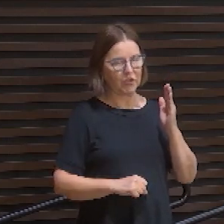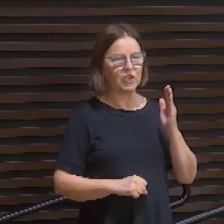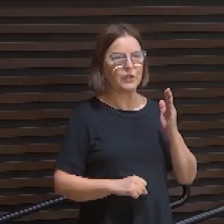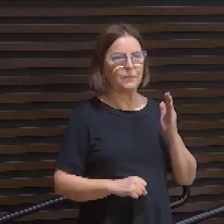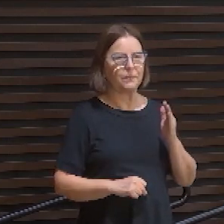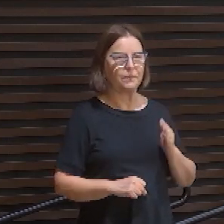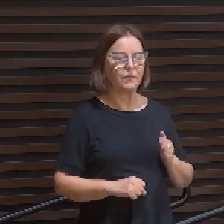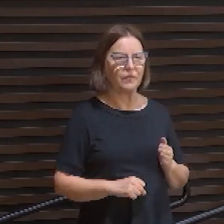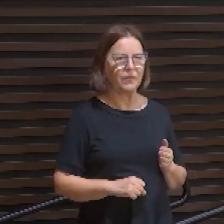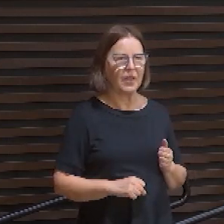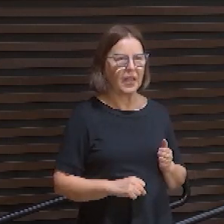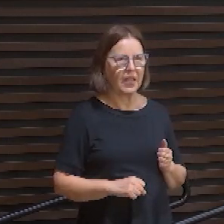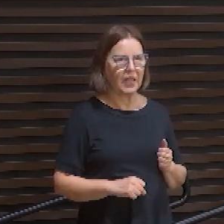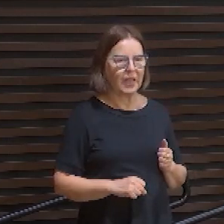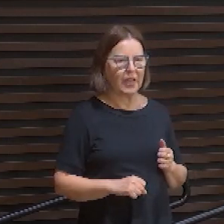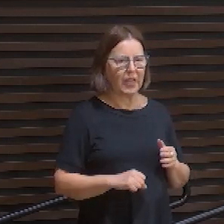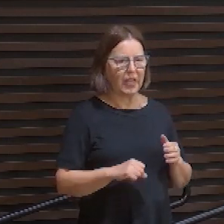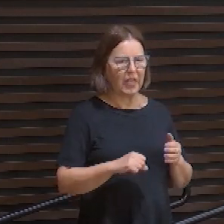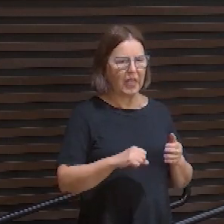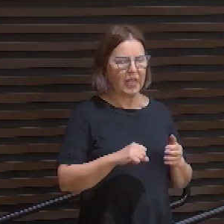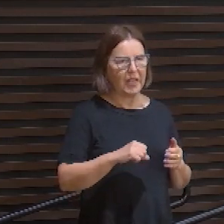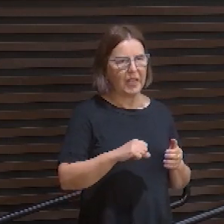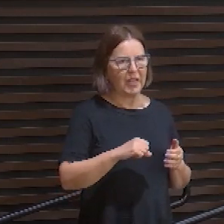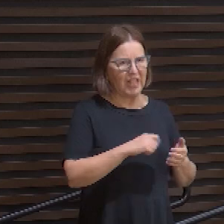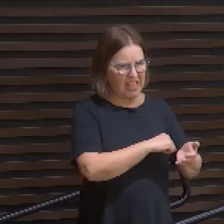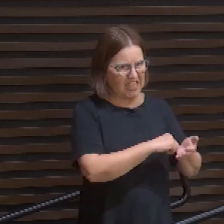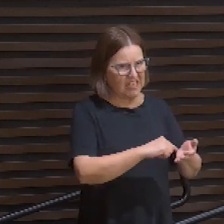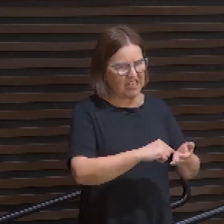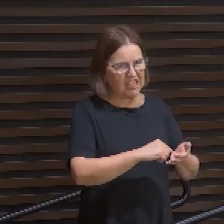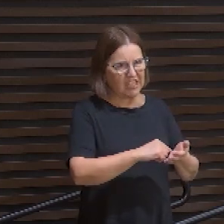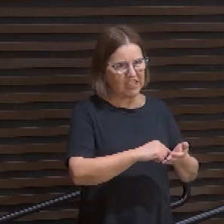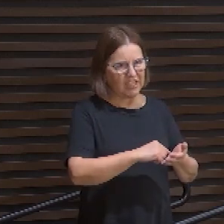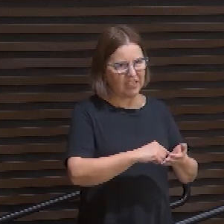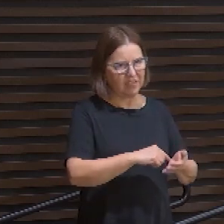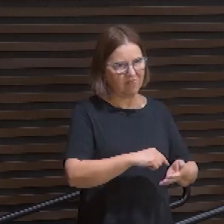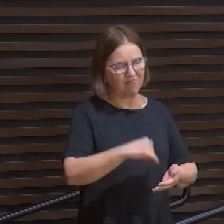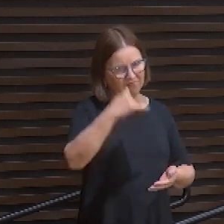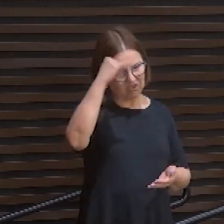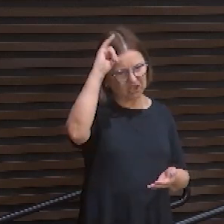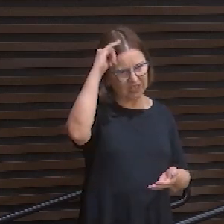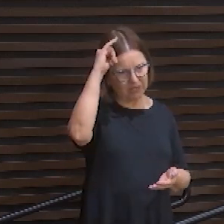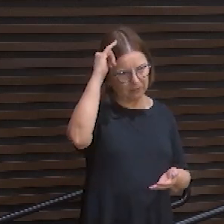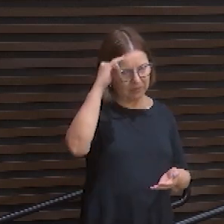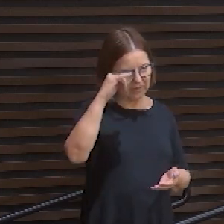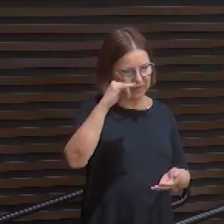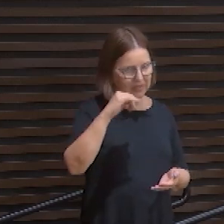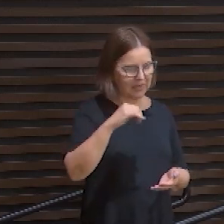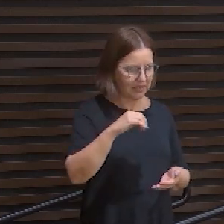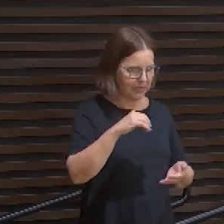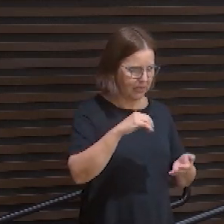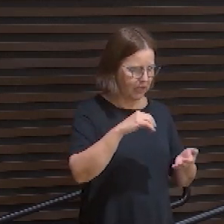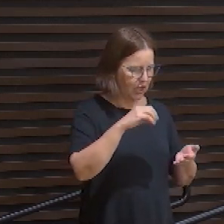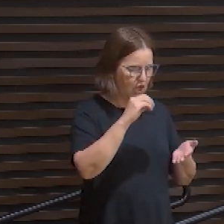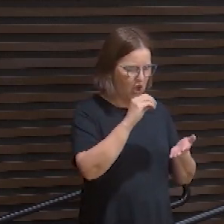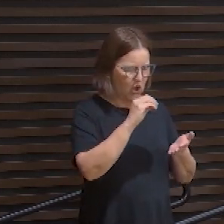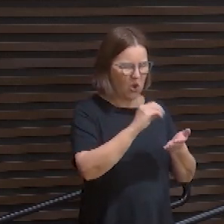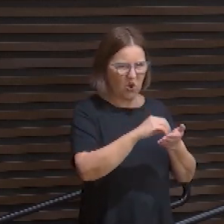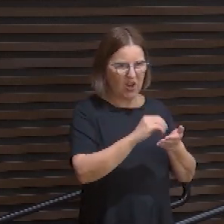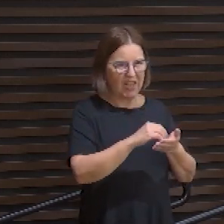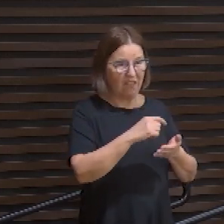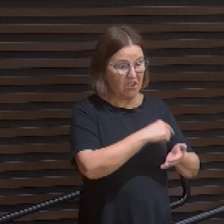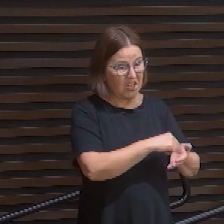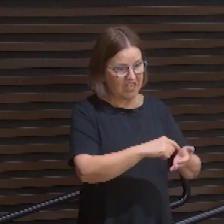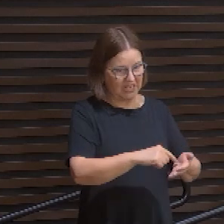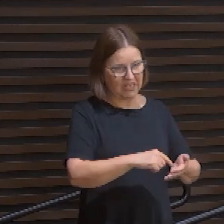que era colocado para dizer o pecado foi apagado. Mas o escritor vai dizer assim,